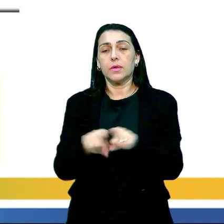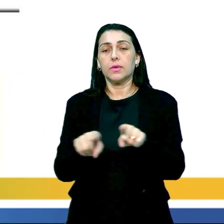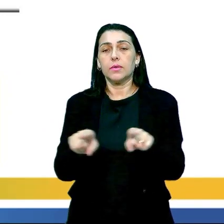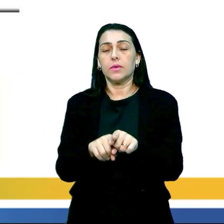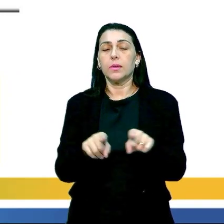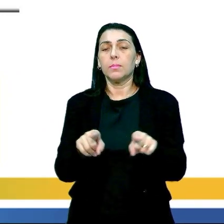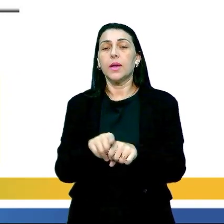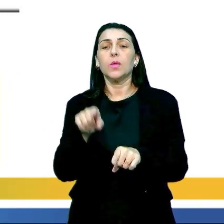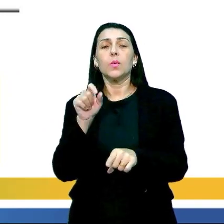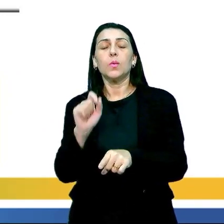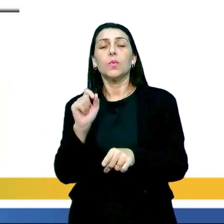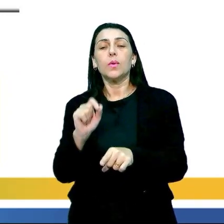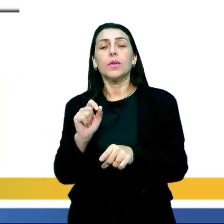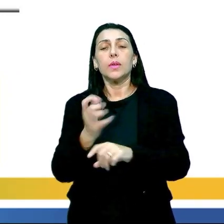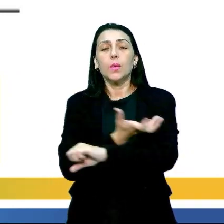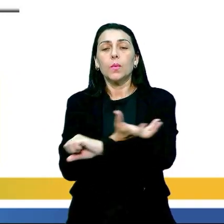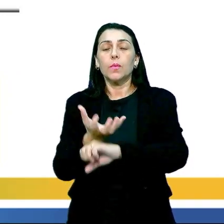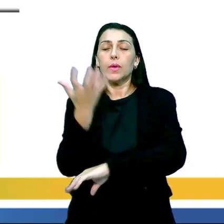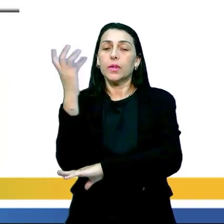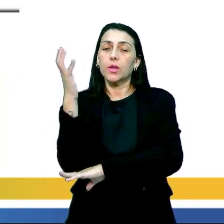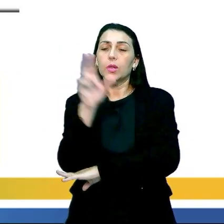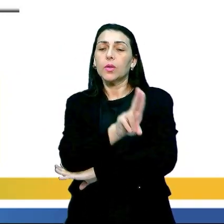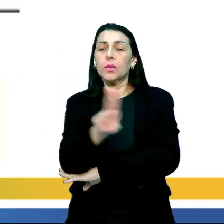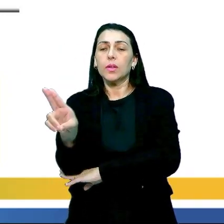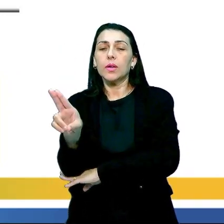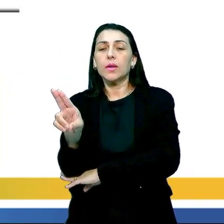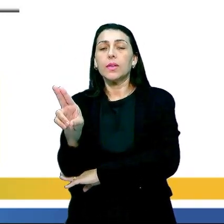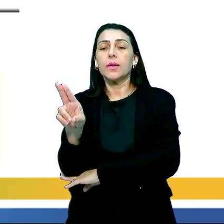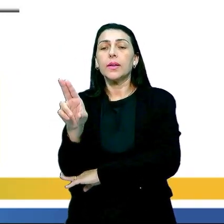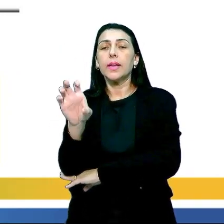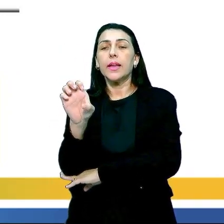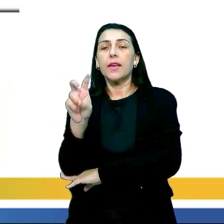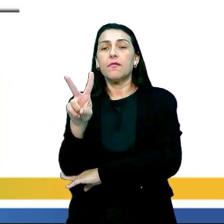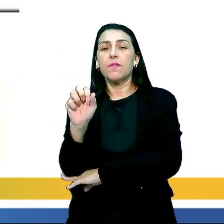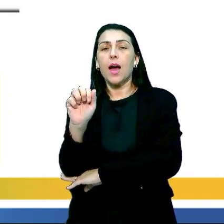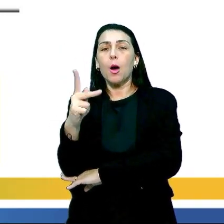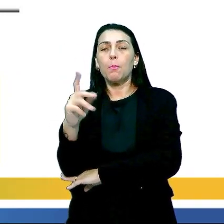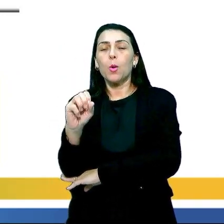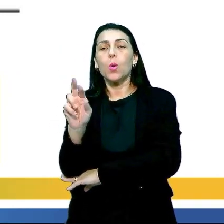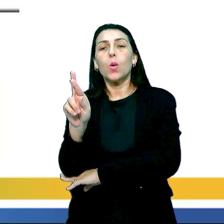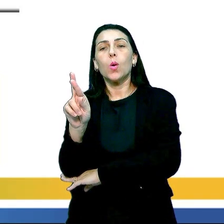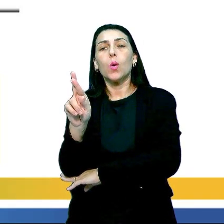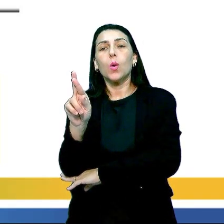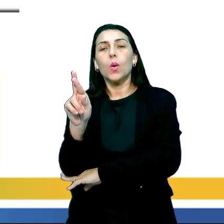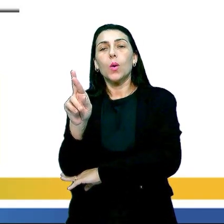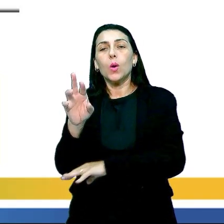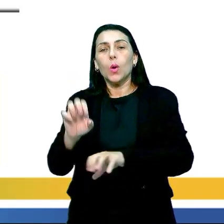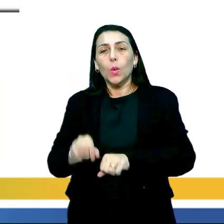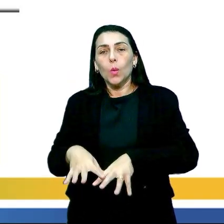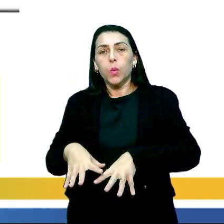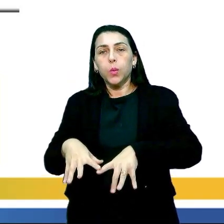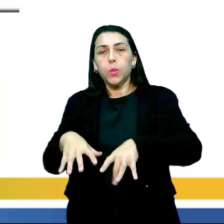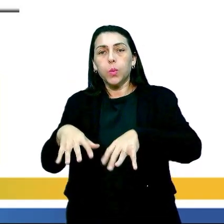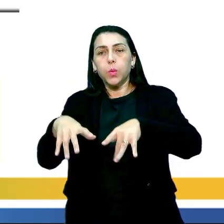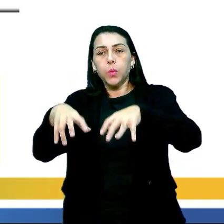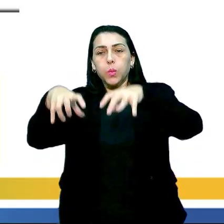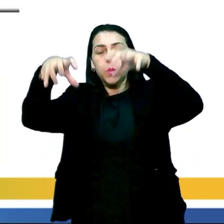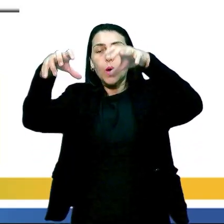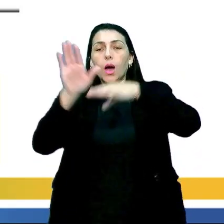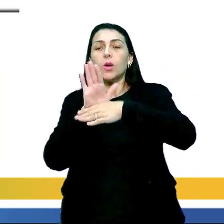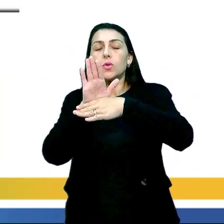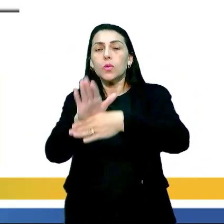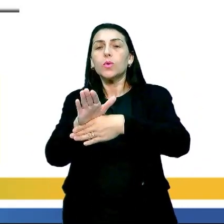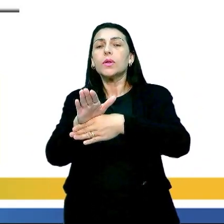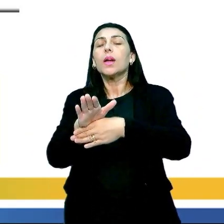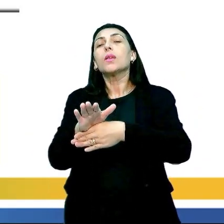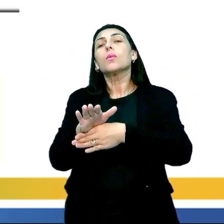a gente tem o fator da vegetação chamado de evapotranspiração e elas ajudam a aumentar a umidade do ar, provocando,